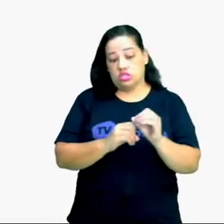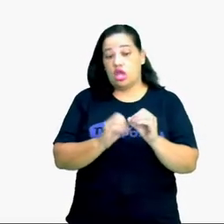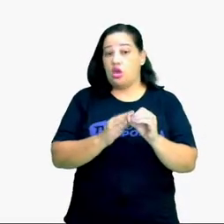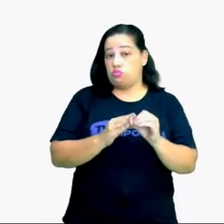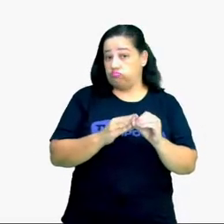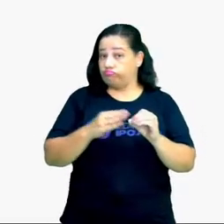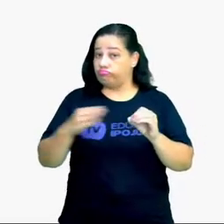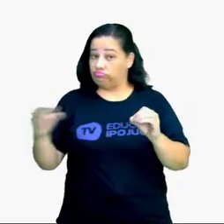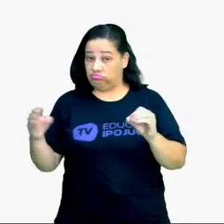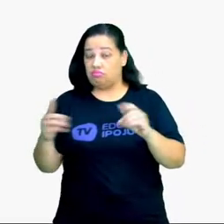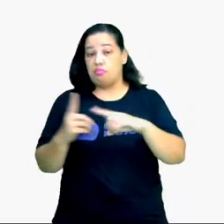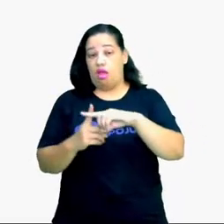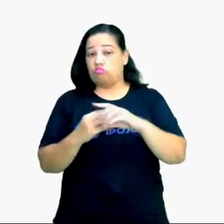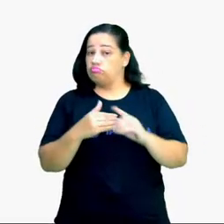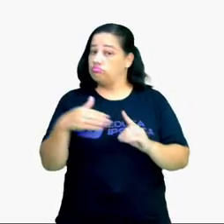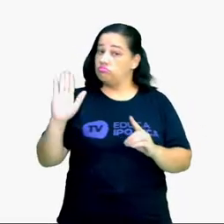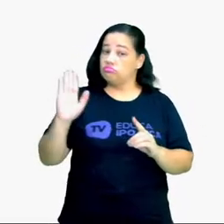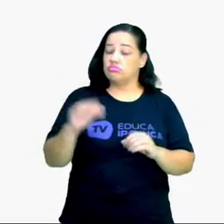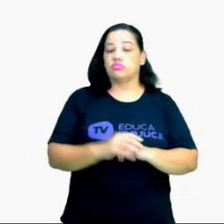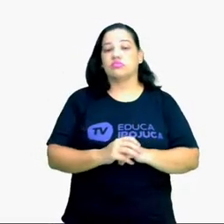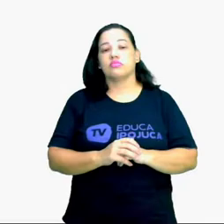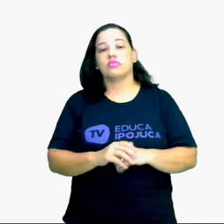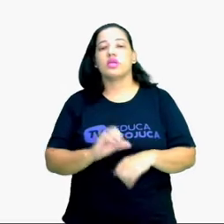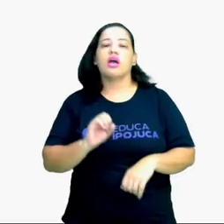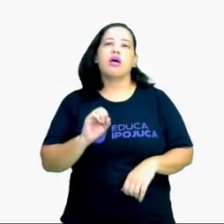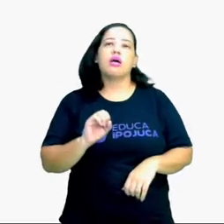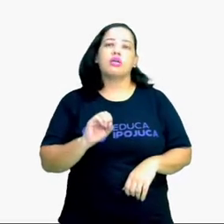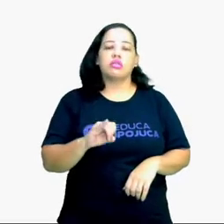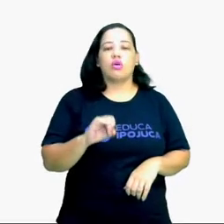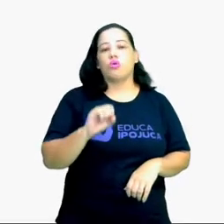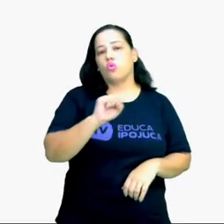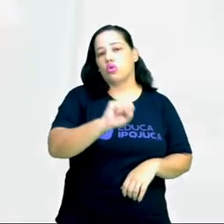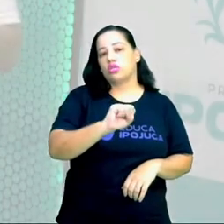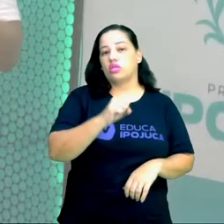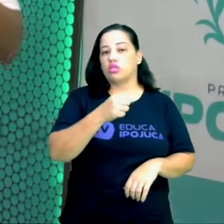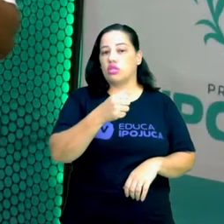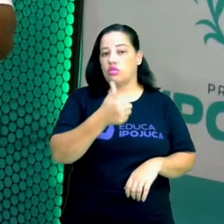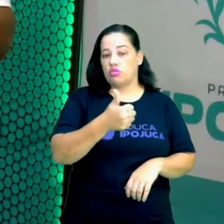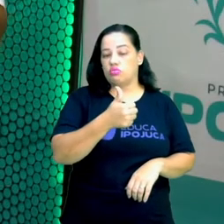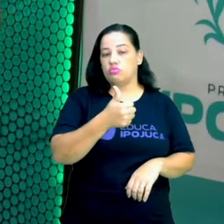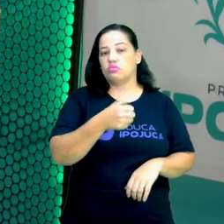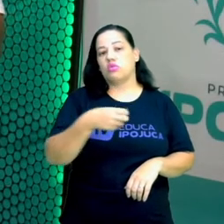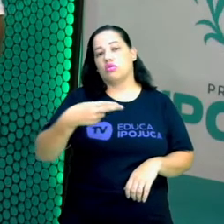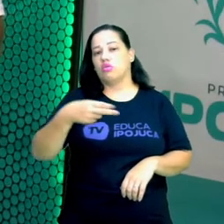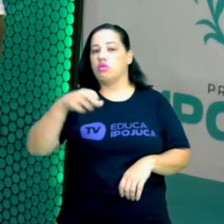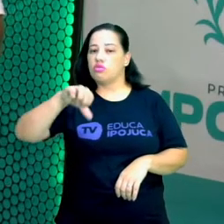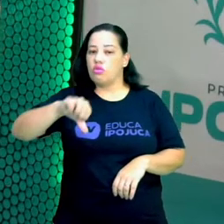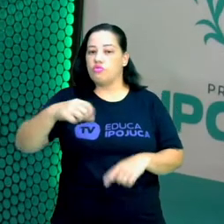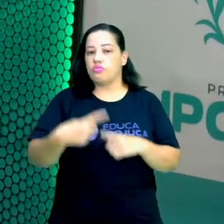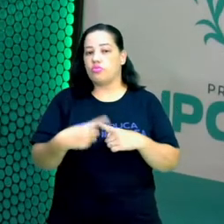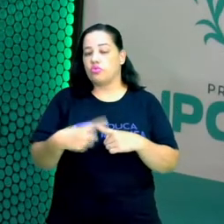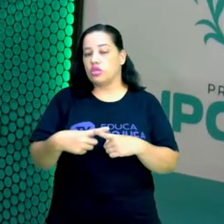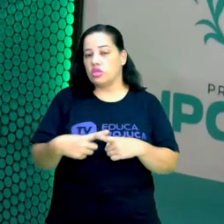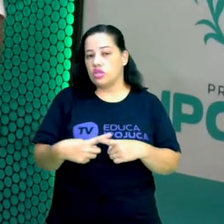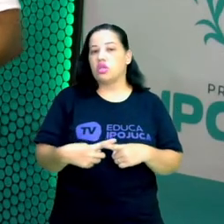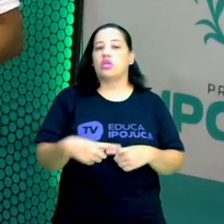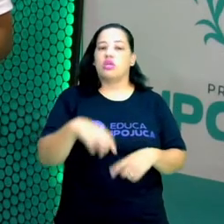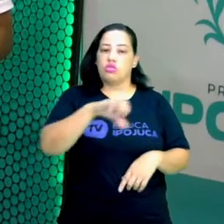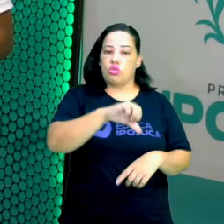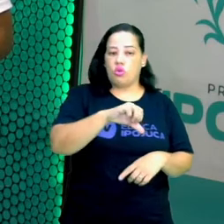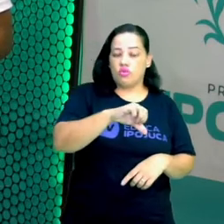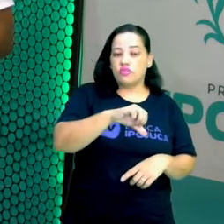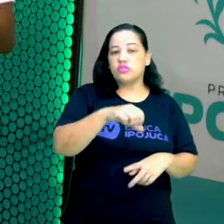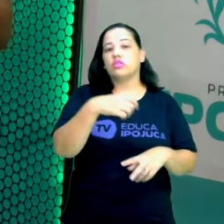zero. Vamos lá. A raiz quadrada de 81 é 9, pois 9 ao quadrado é 81.